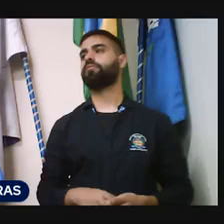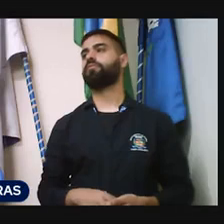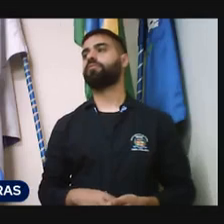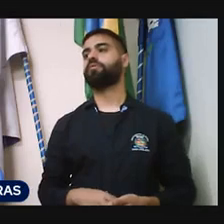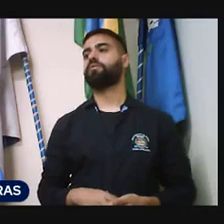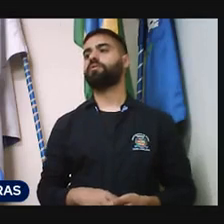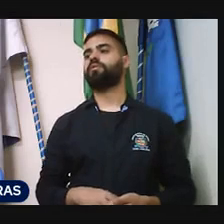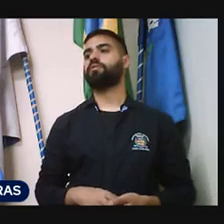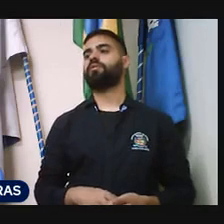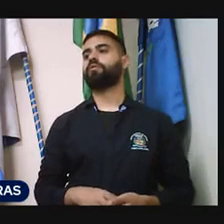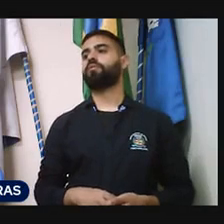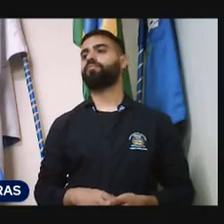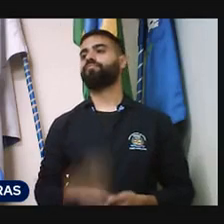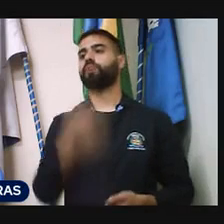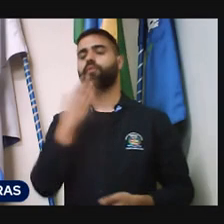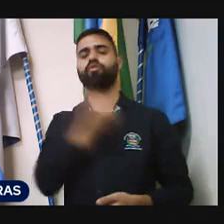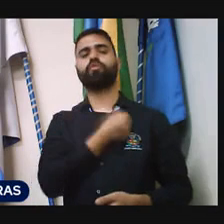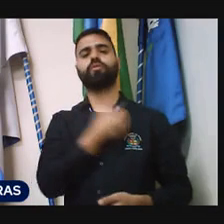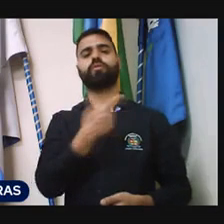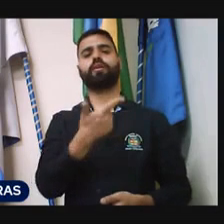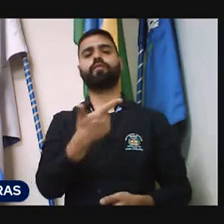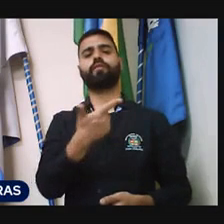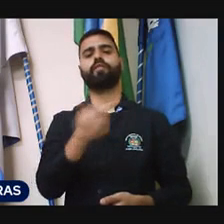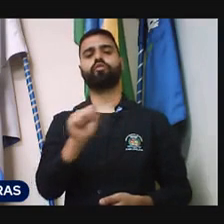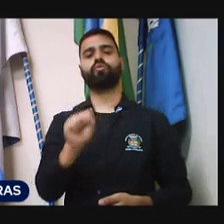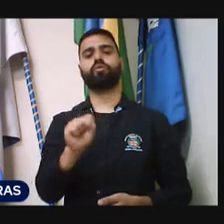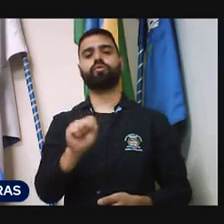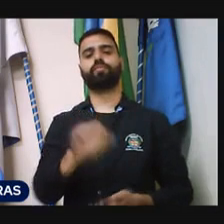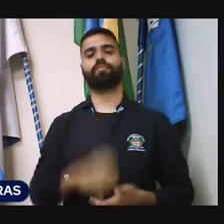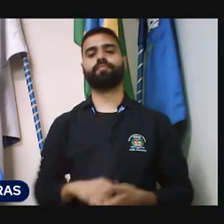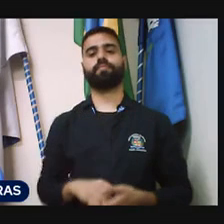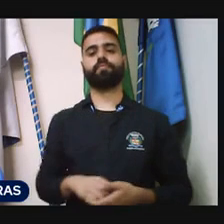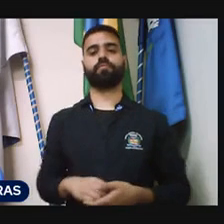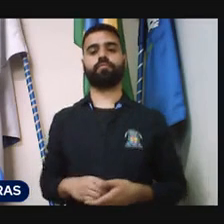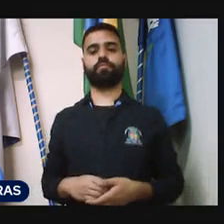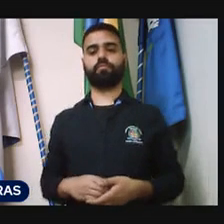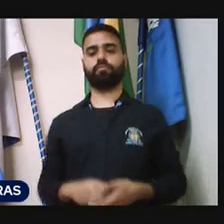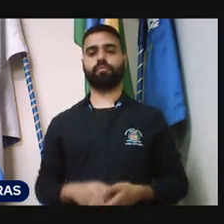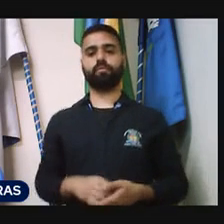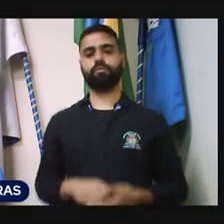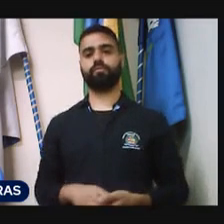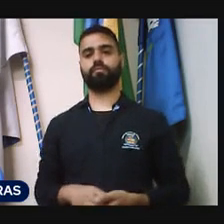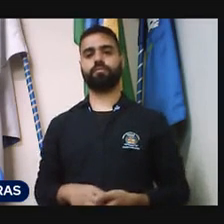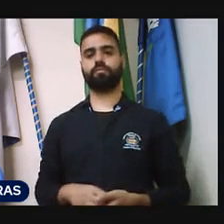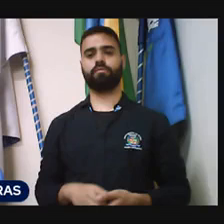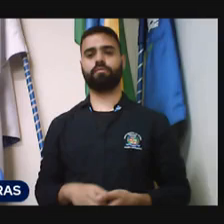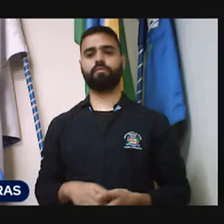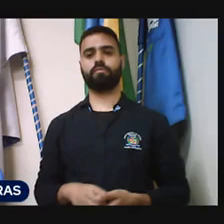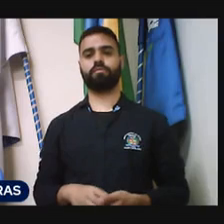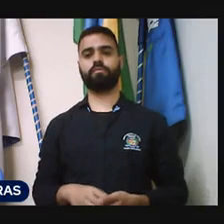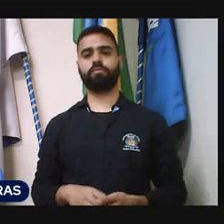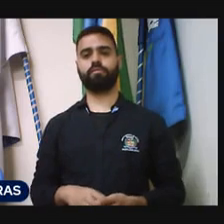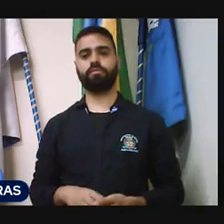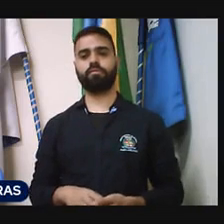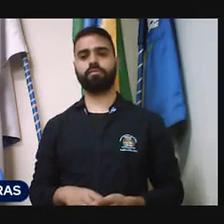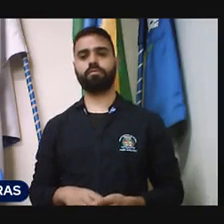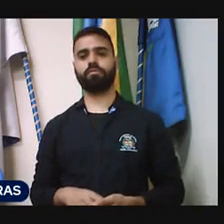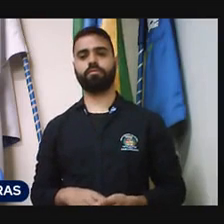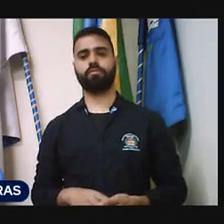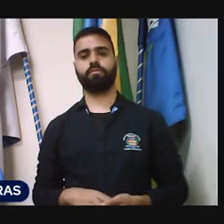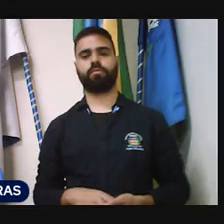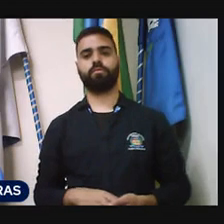228 ó excelentíssimo senhor presidente da Comissão de Valença EA doença renal da usar a vereadora Fabiane Vasconcellos